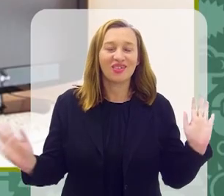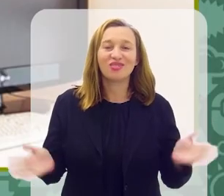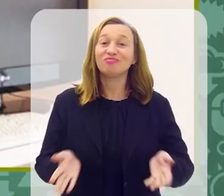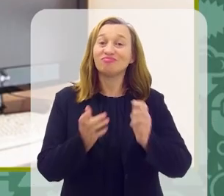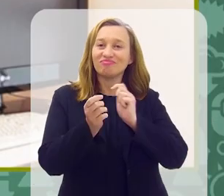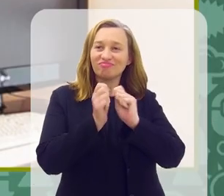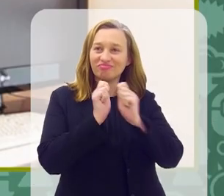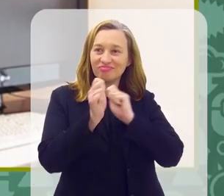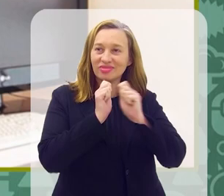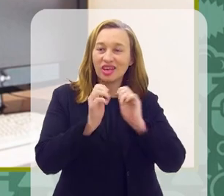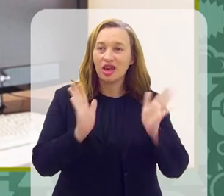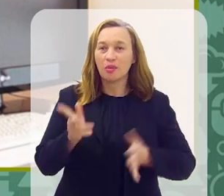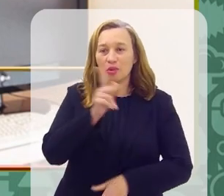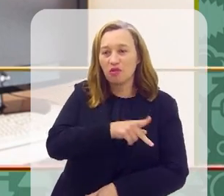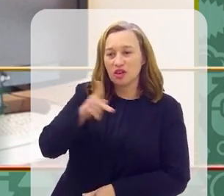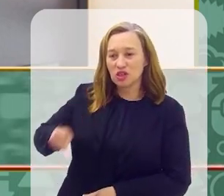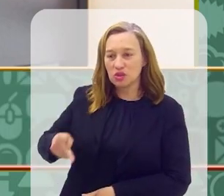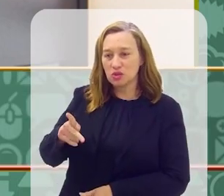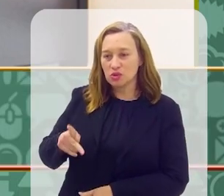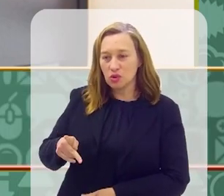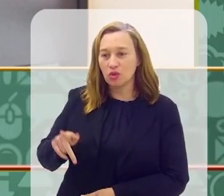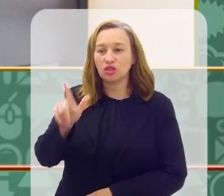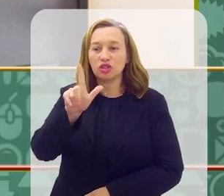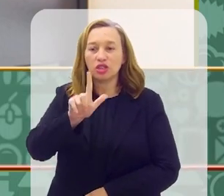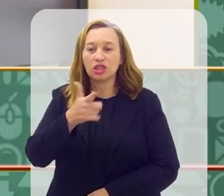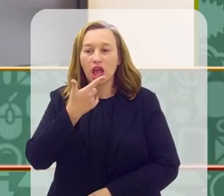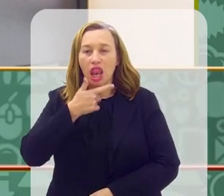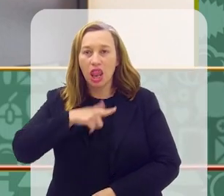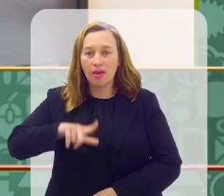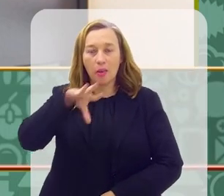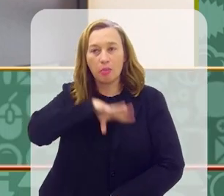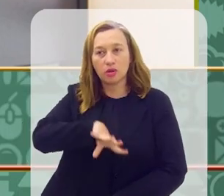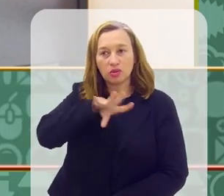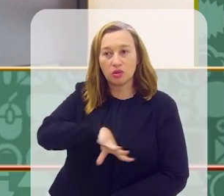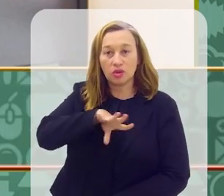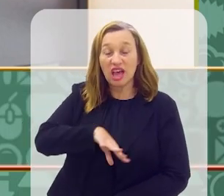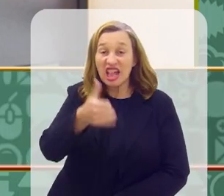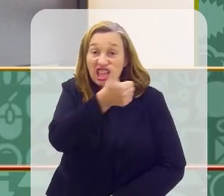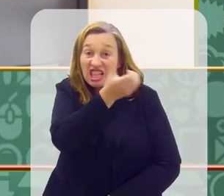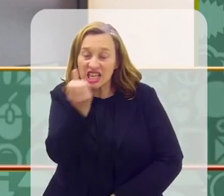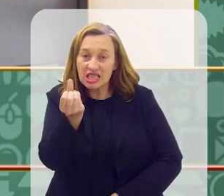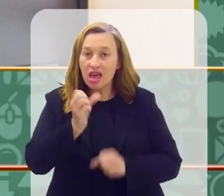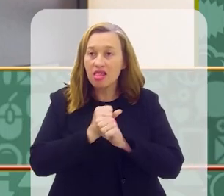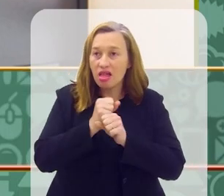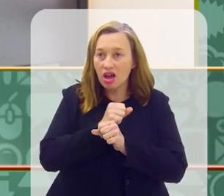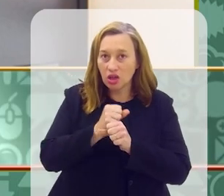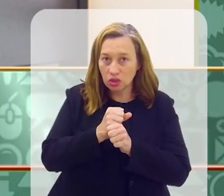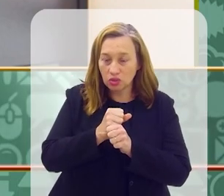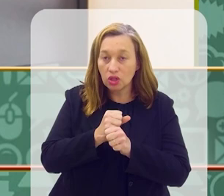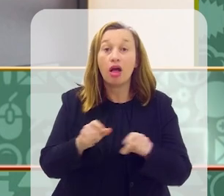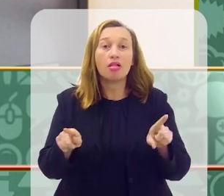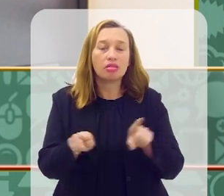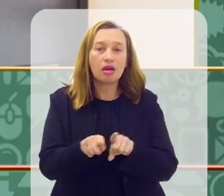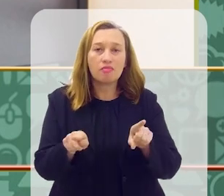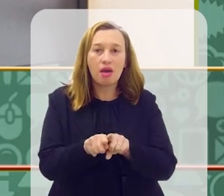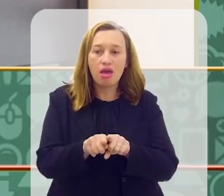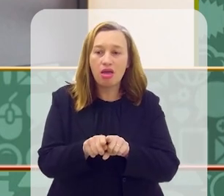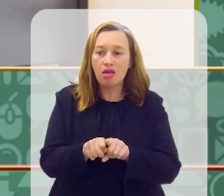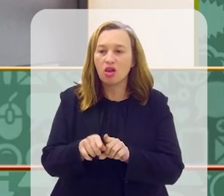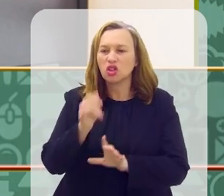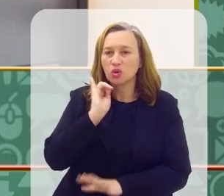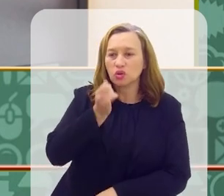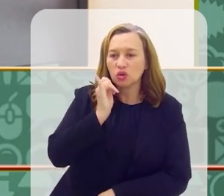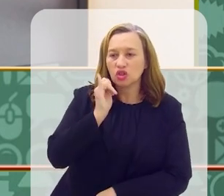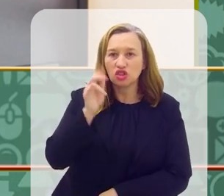Nosso entrevistado de hoje é professor de língua portuguesa na rede pública municipal há 16 anos. Compositor, contador de histórias e